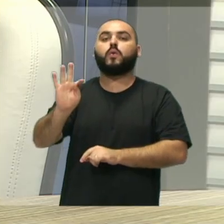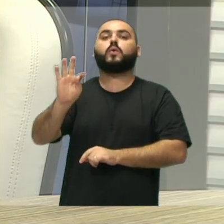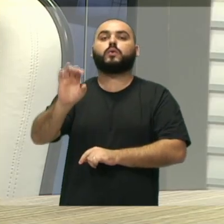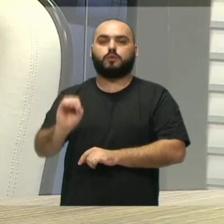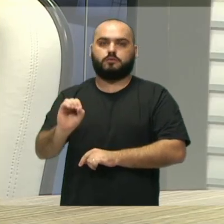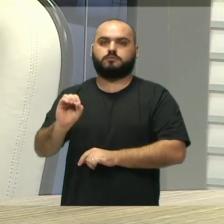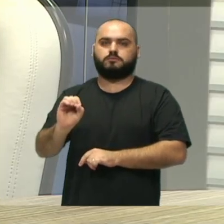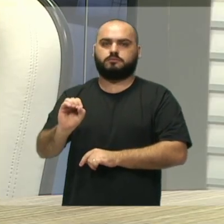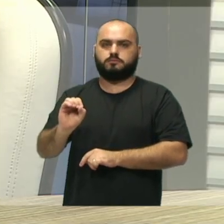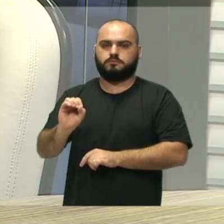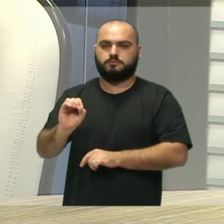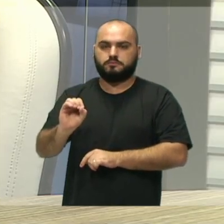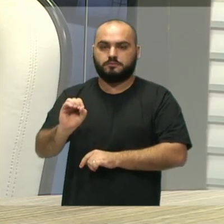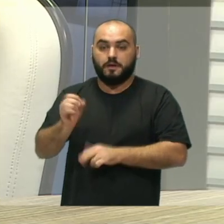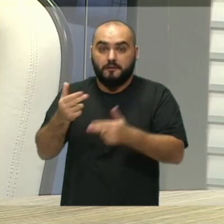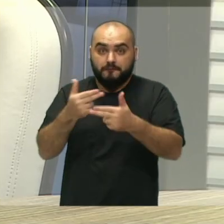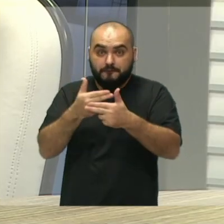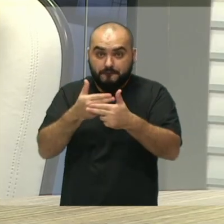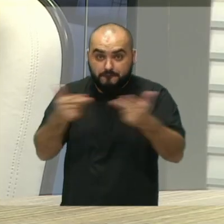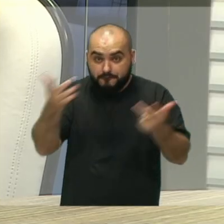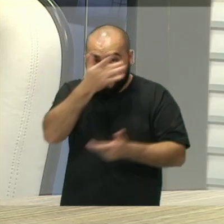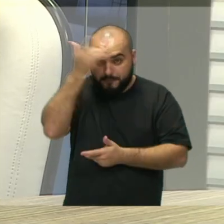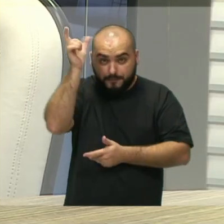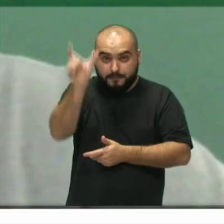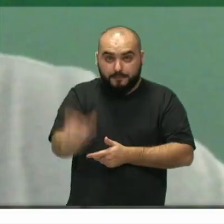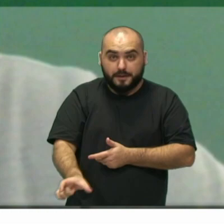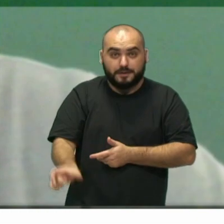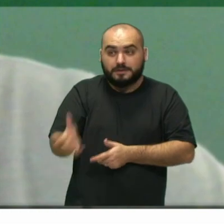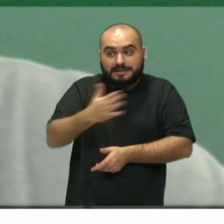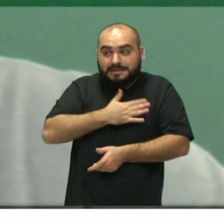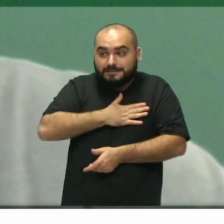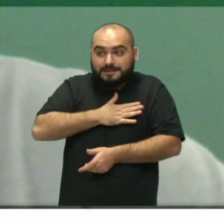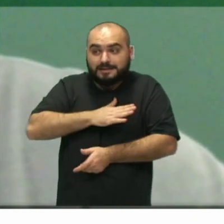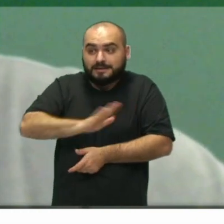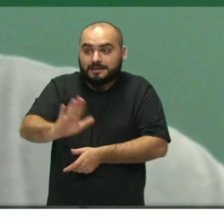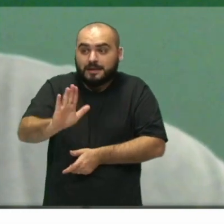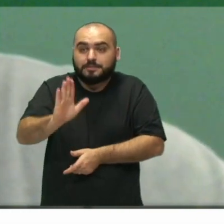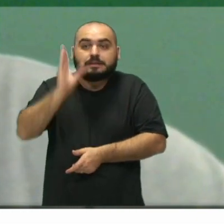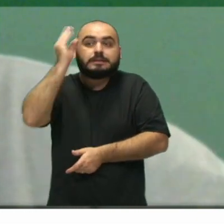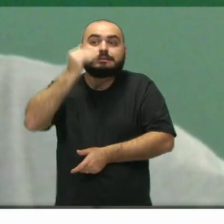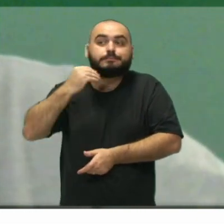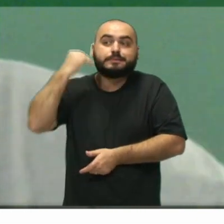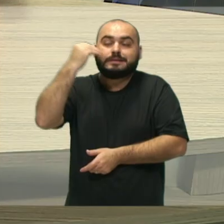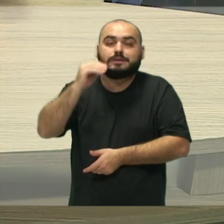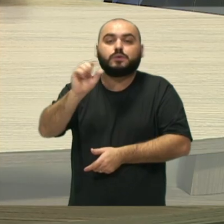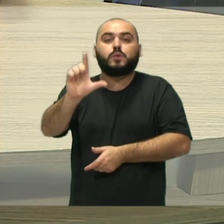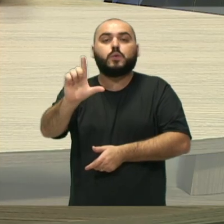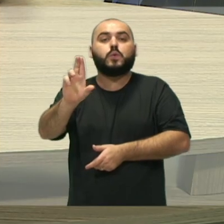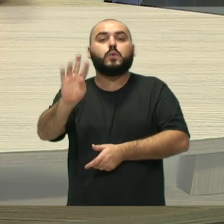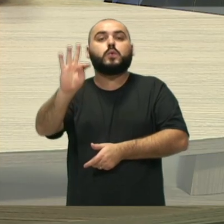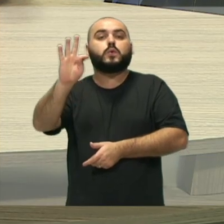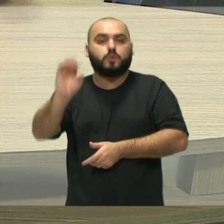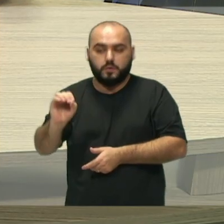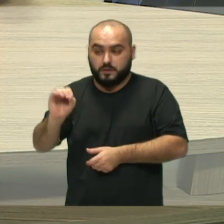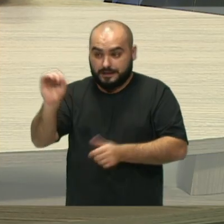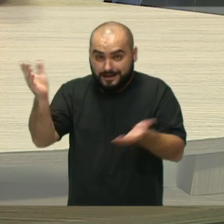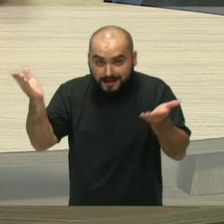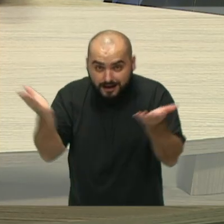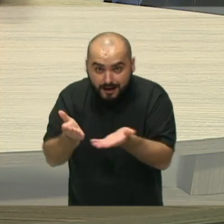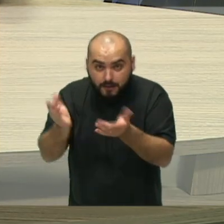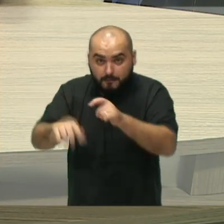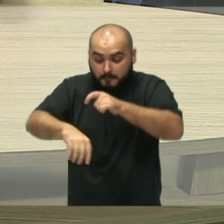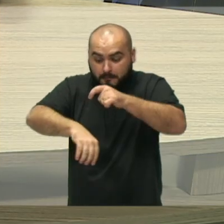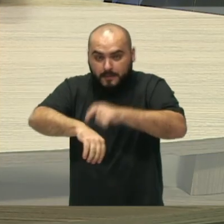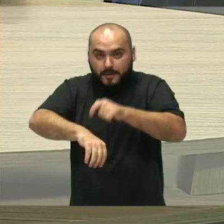têm uma dificuldade muito grande de lidar com lutos, com perdas. Agora, então, numa situação em que ela não